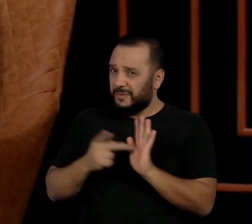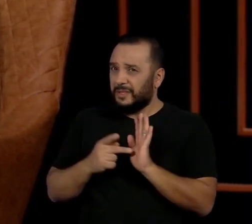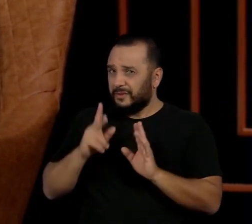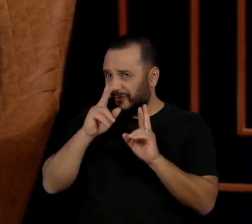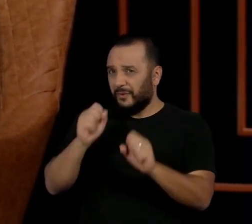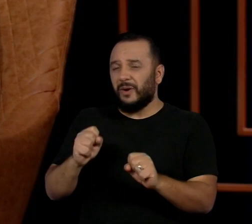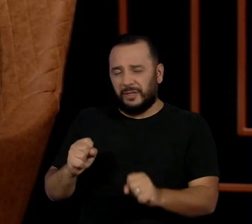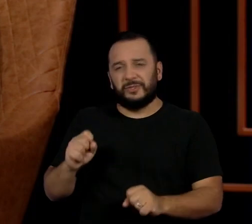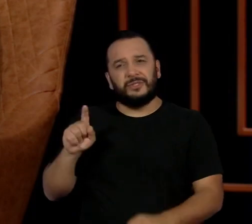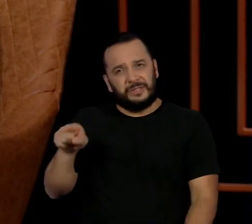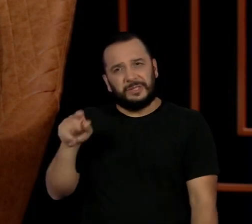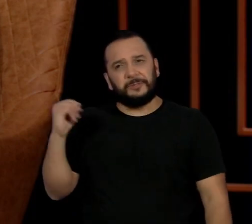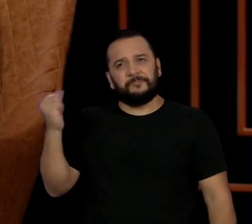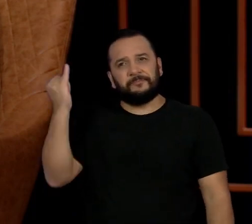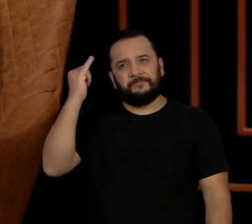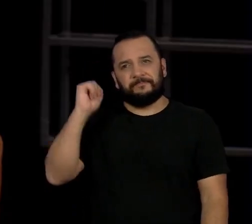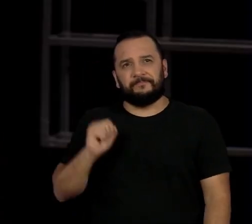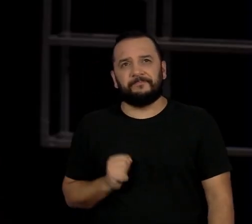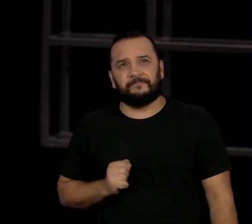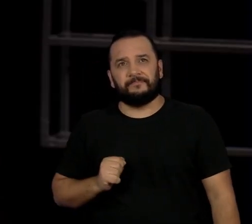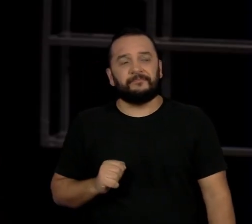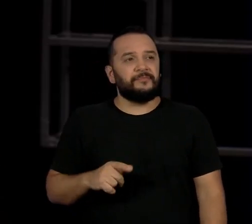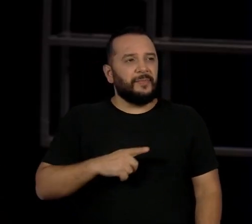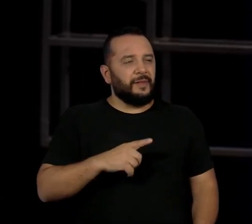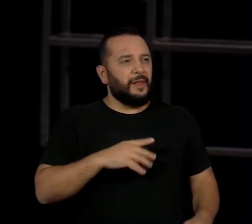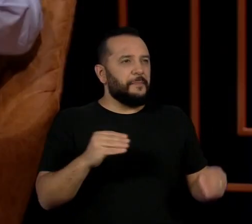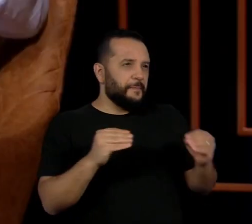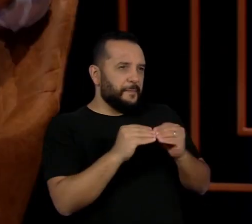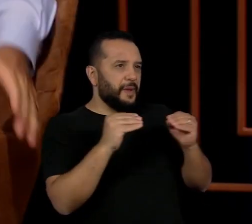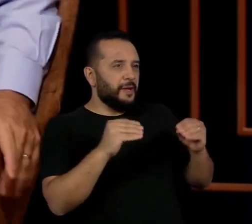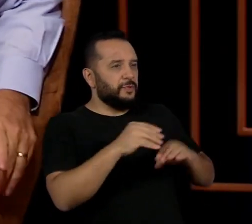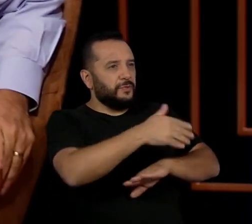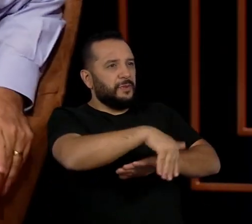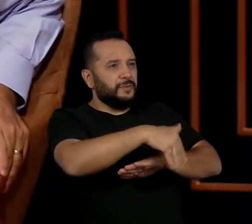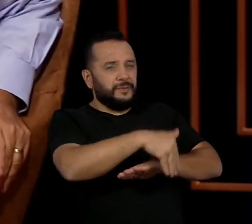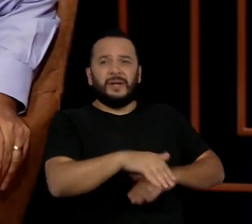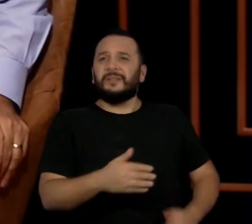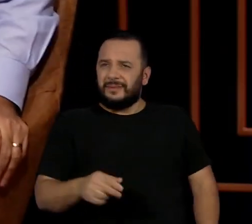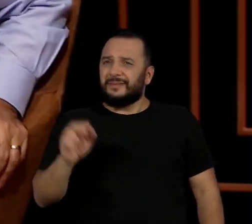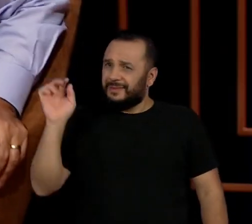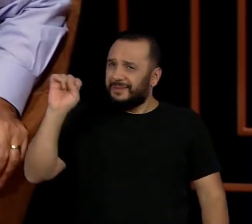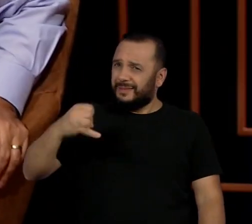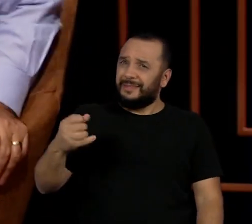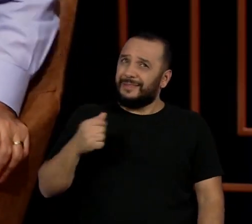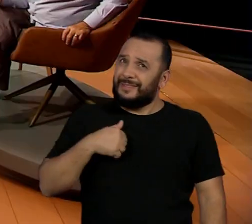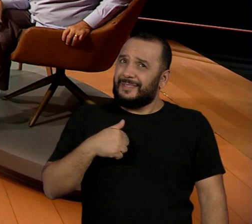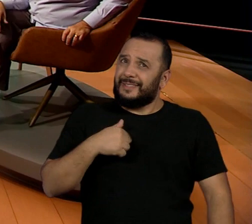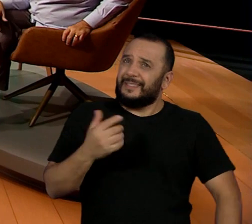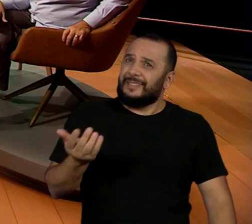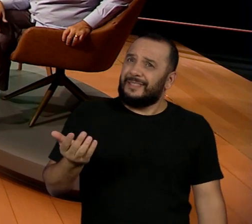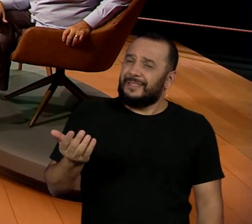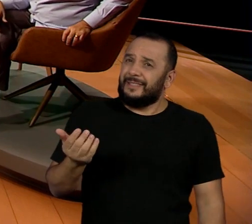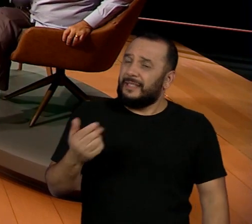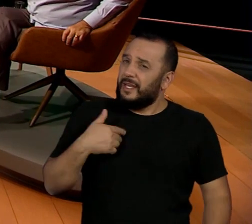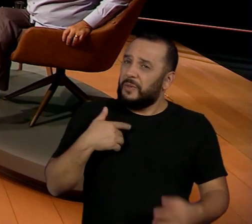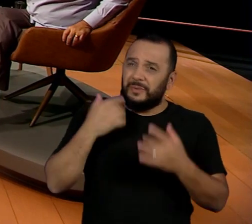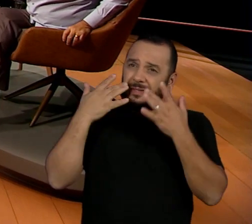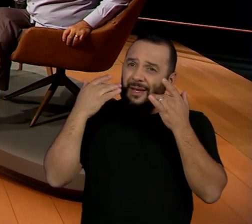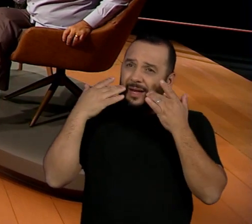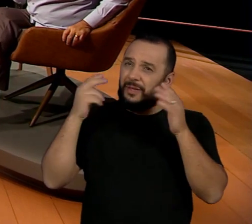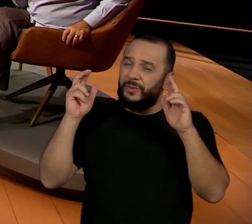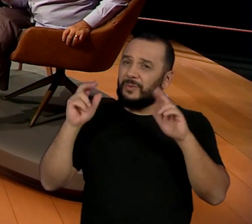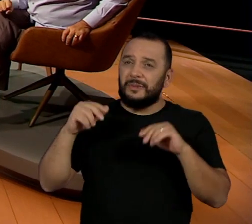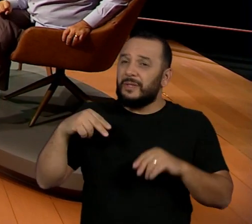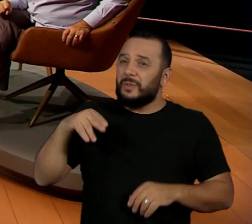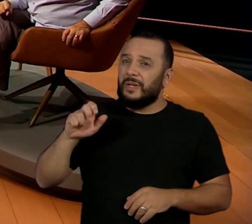forte, muito importante. Você fez O Beijo no Asfalto, né? Também no cinema. Olha que esquisito. Eu fiz mais, eu não fiz no teatro. Eu nunca fiz